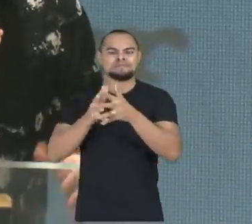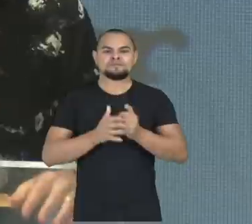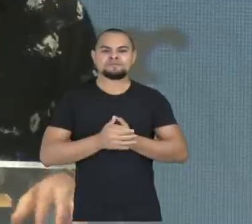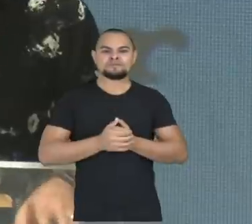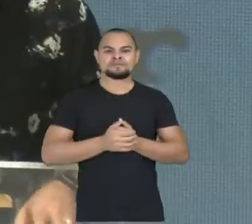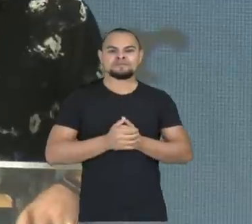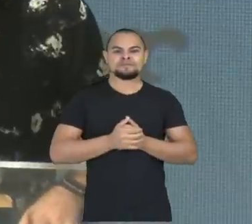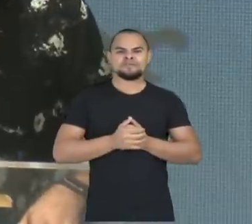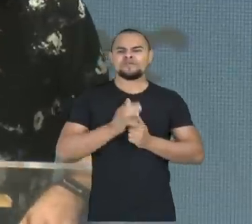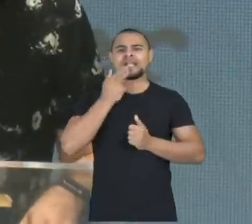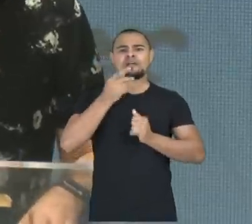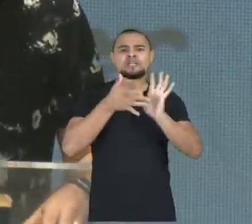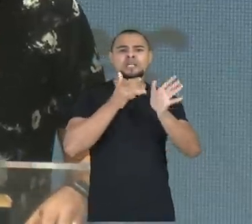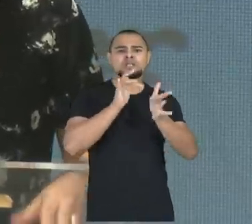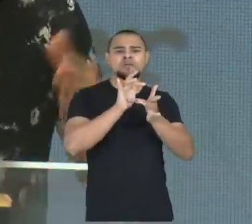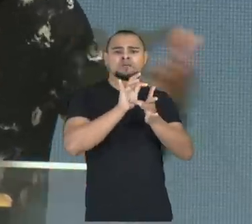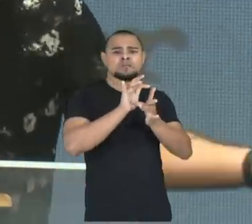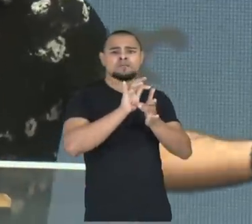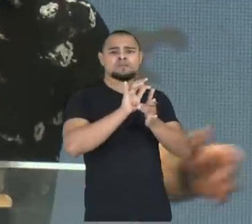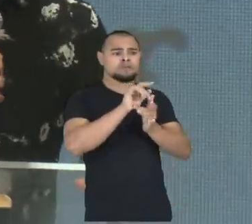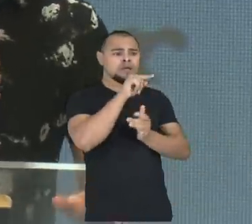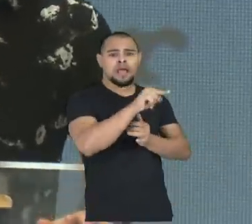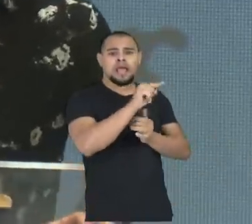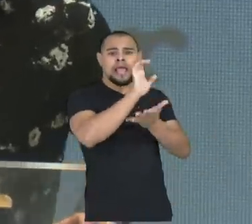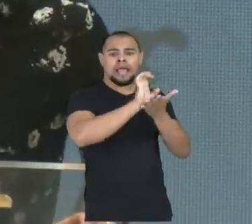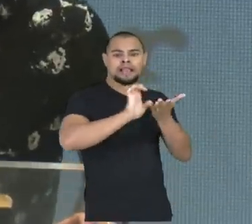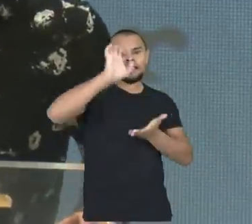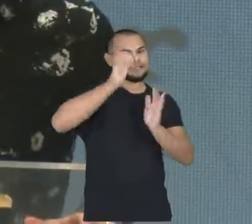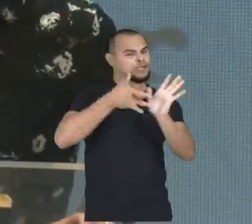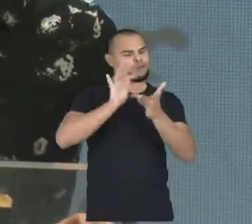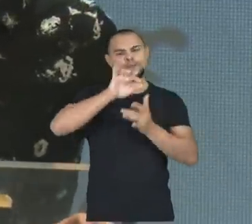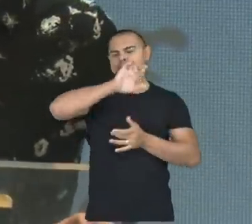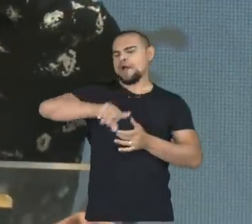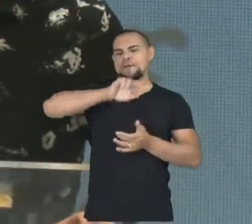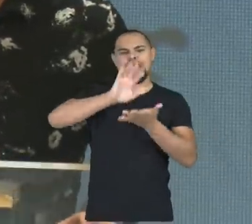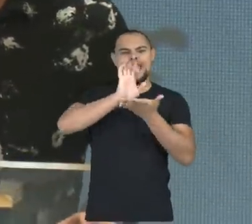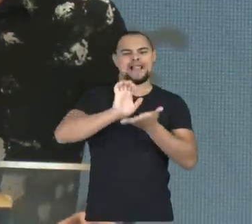diziam que Jesus era Elias? Vou dizer, simplesmente porque Jesus não era Elias.